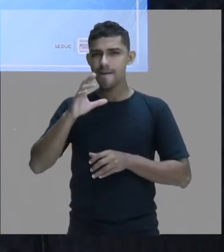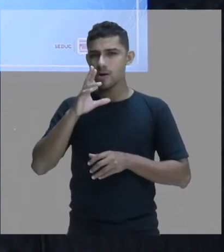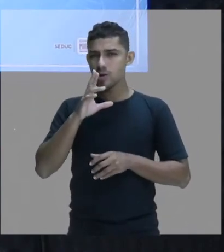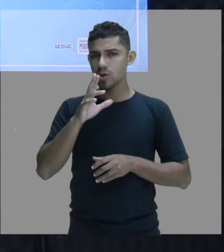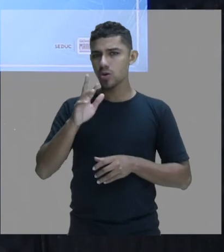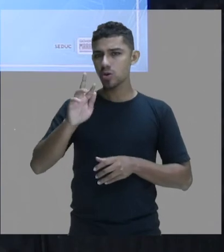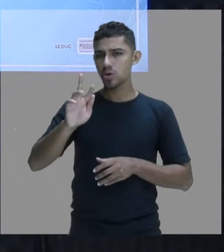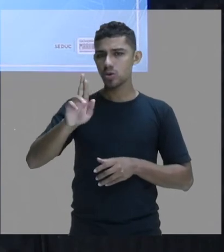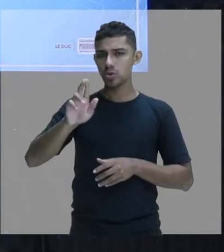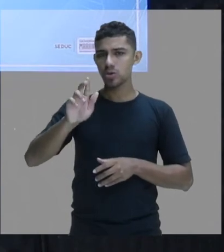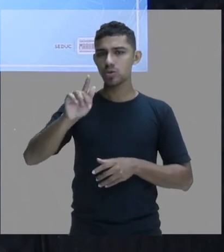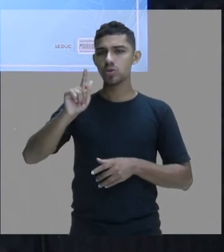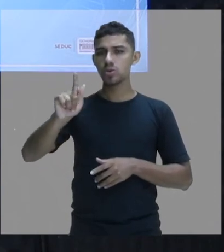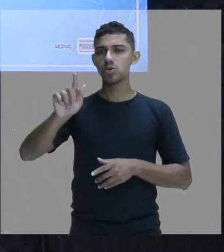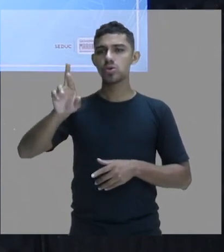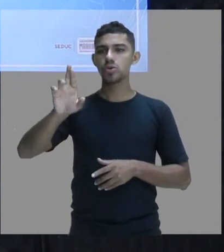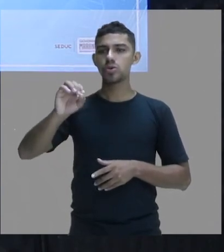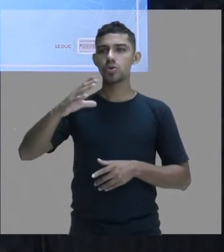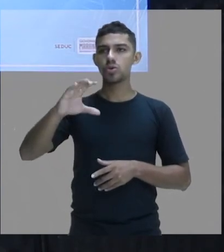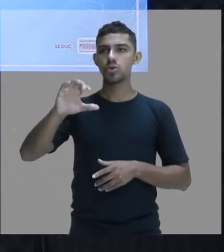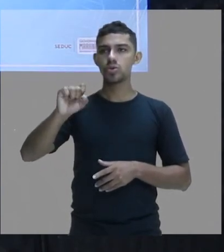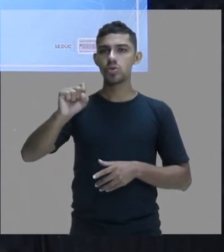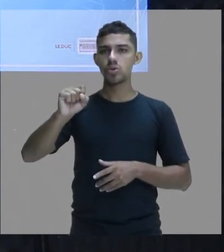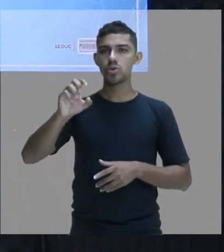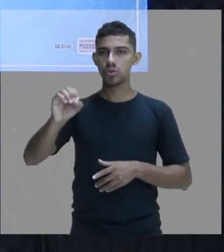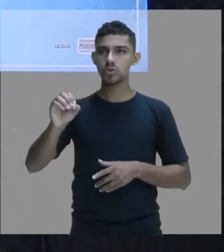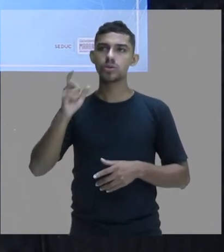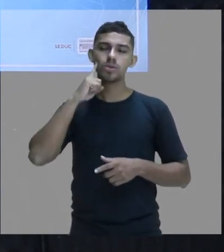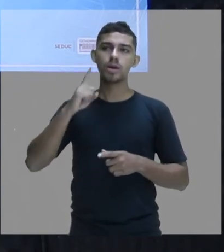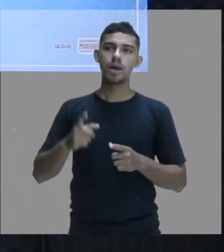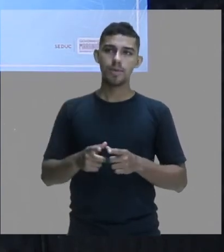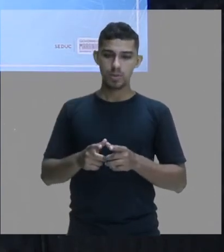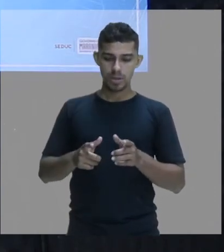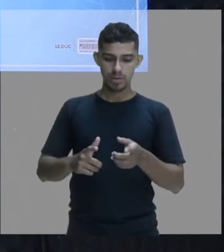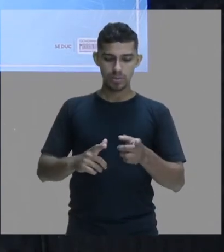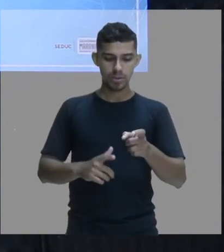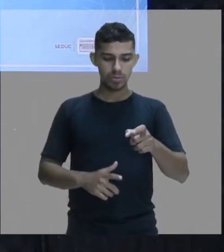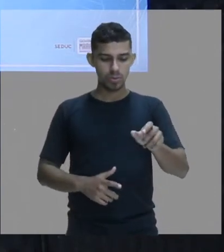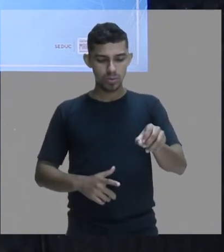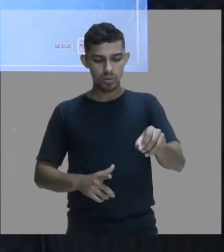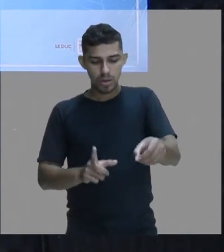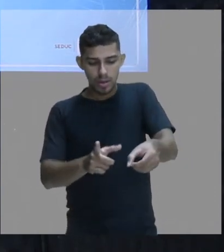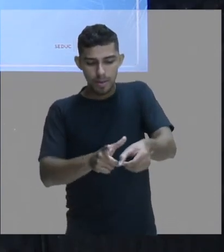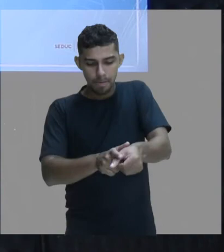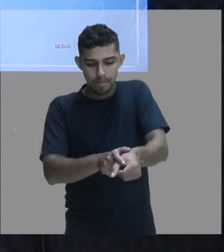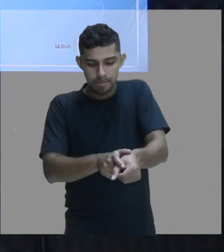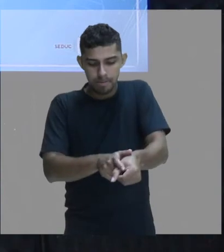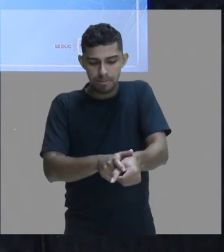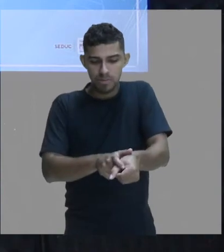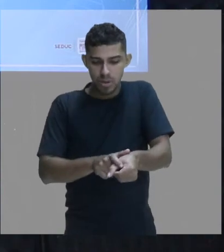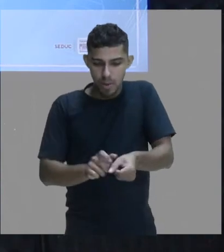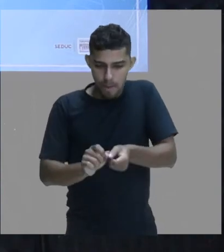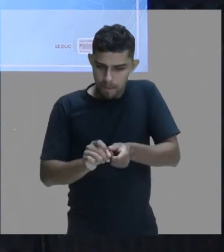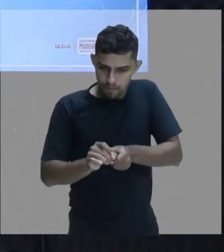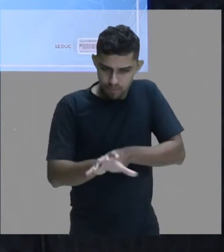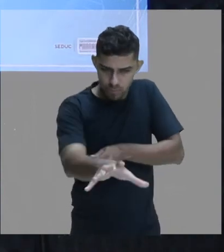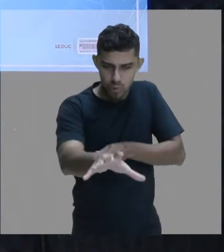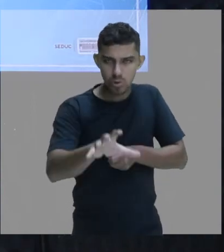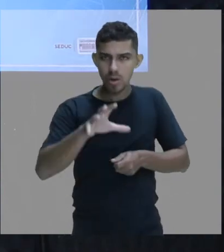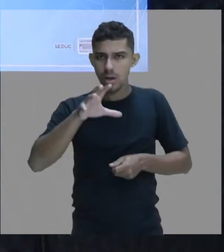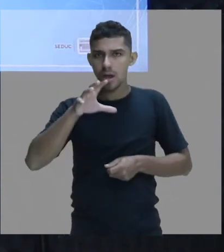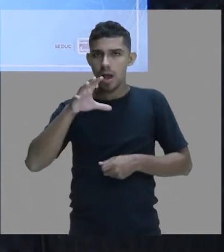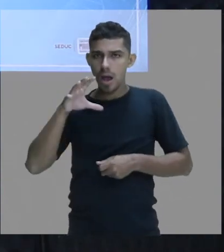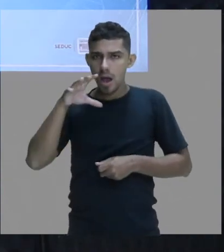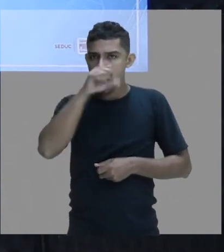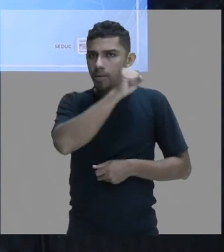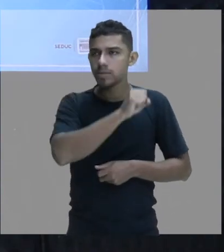né? Quando a gente quer para dar uma pressão maior, o que é que nós fazemos? A gente acaba aqui botando o dedinho assim na ponta da mangueira. A gente não vê a água ter uma pressão maior, e